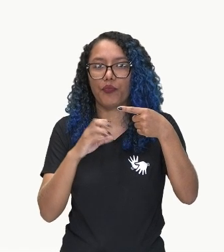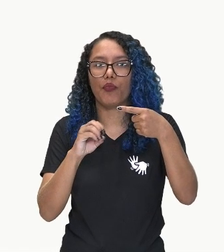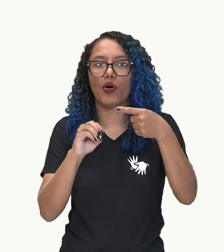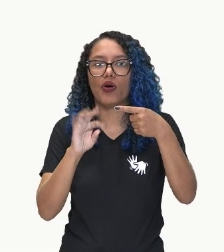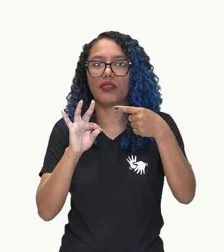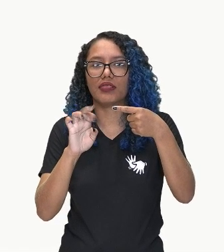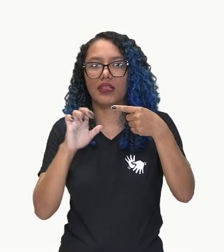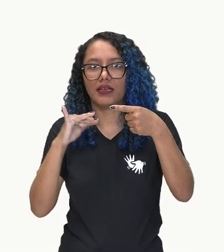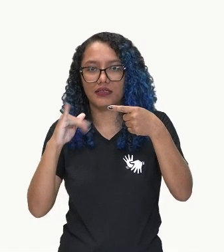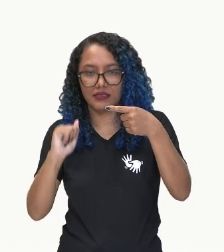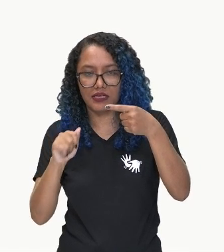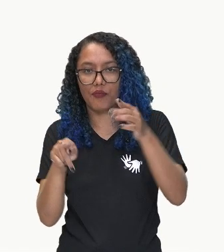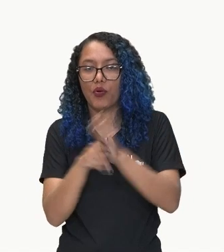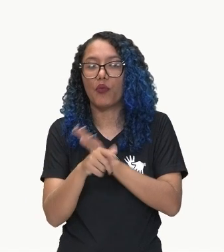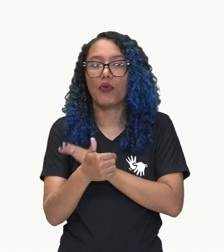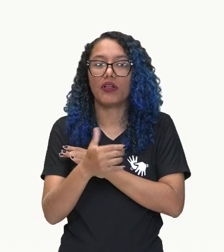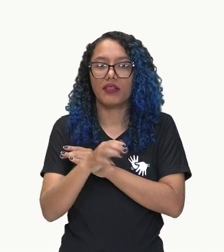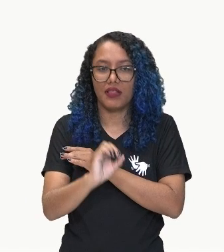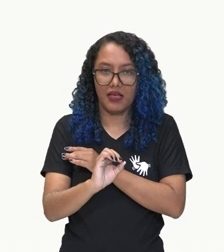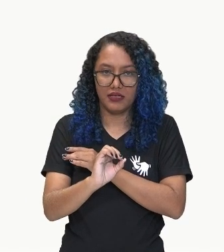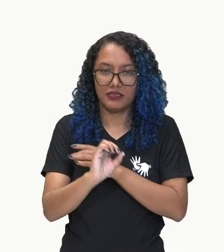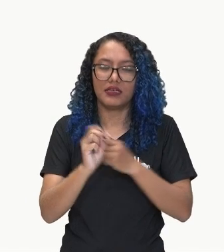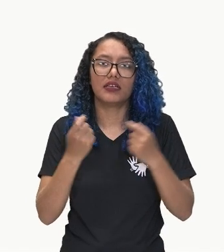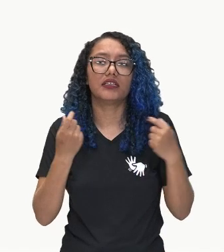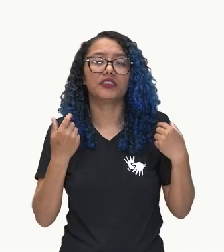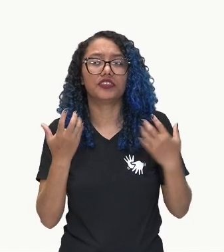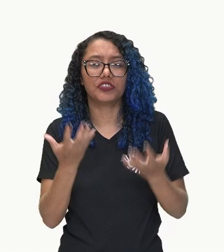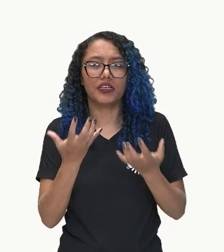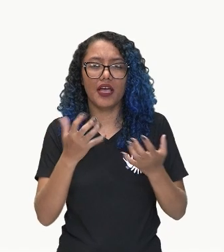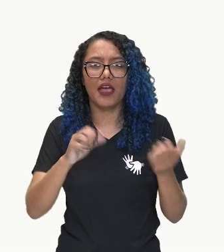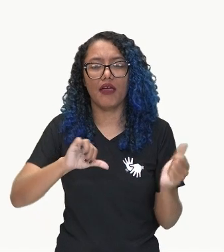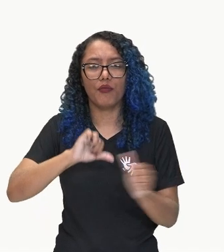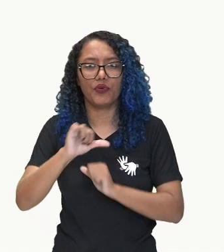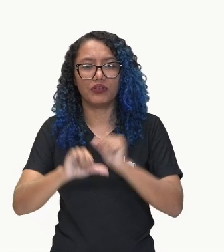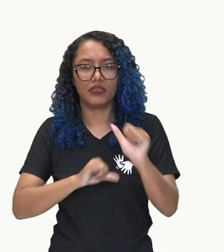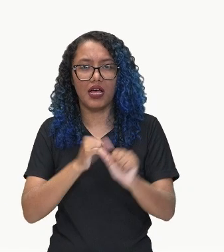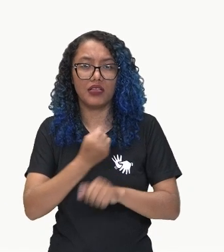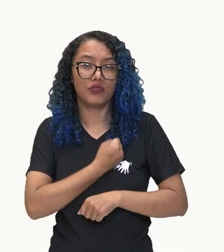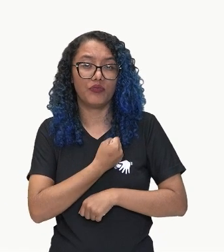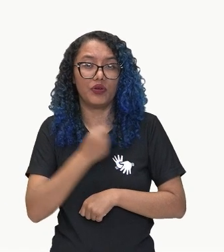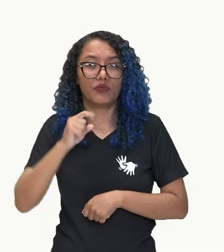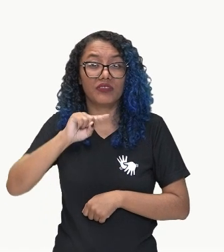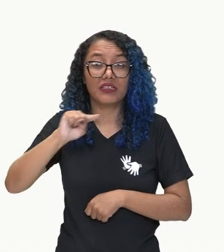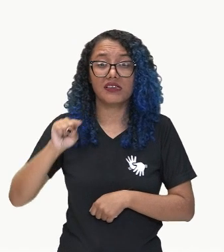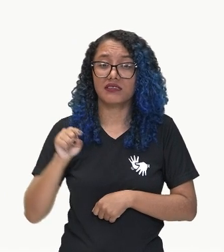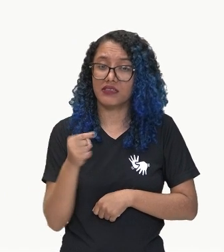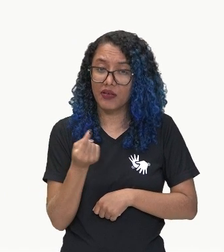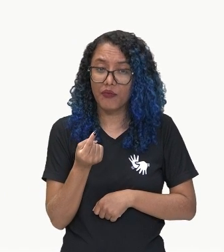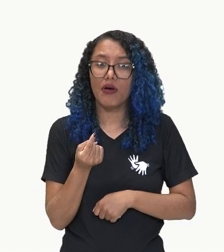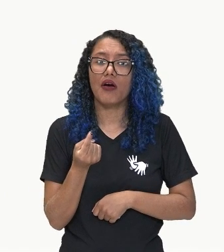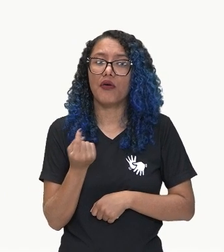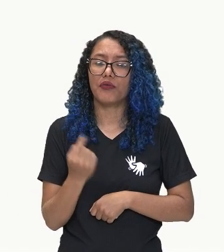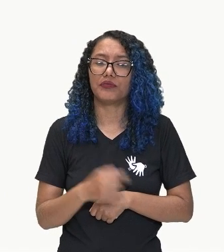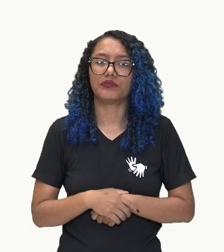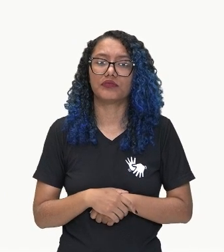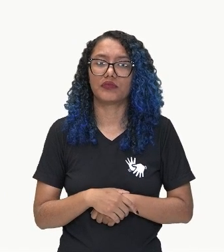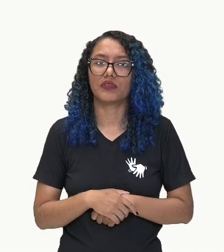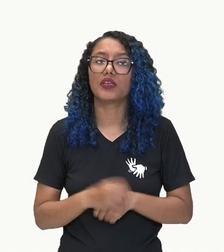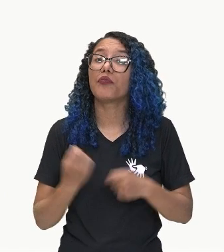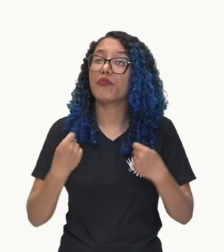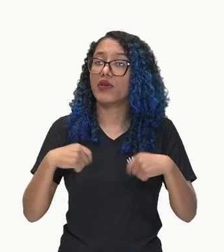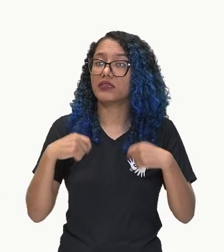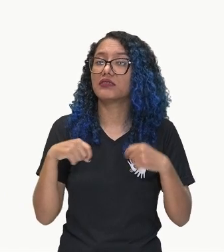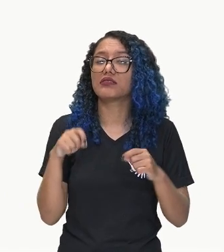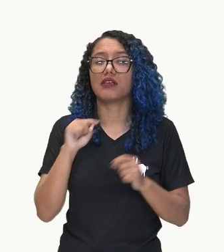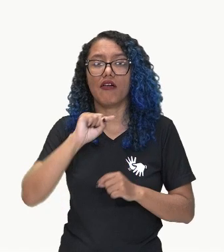fração decimal e queremos transformar essa fração em número decimal, em um número que apareça vírgula e